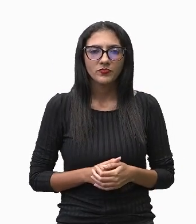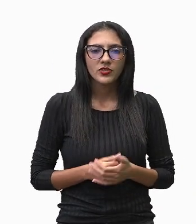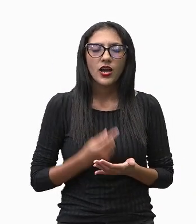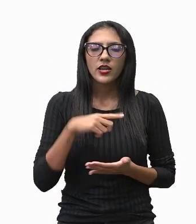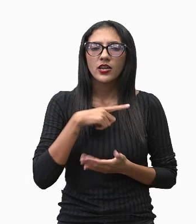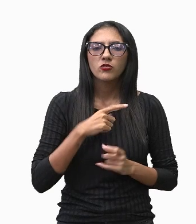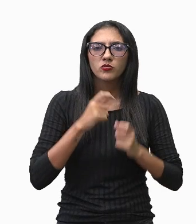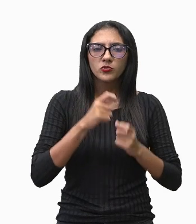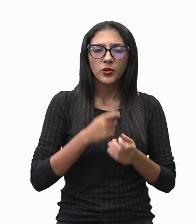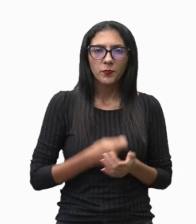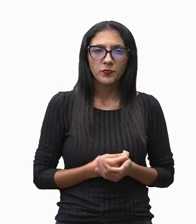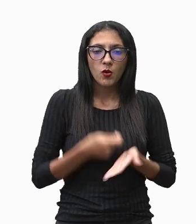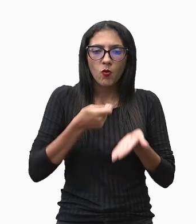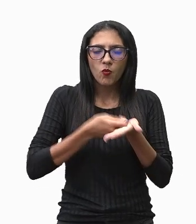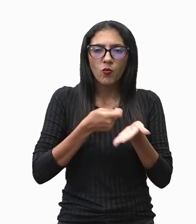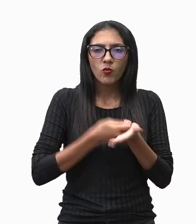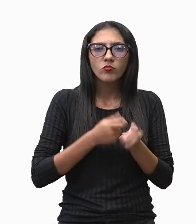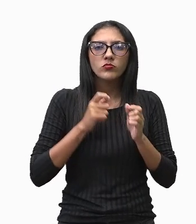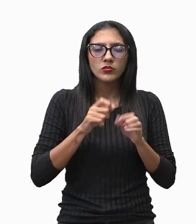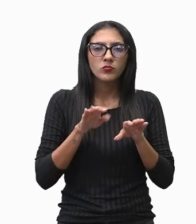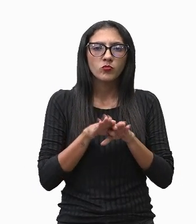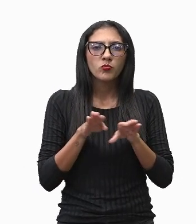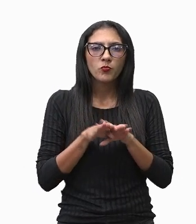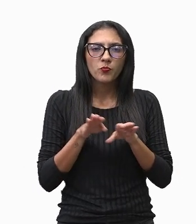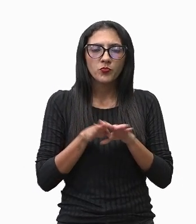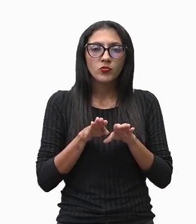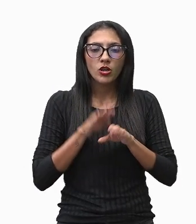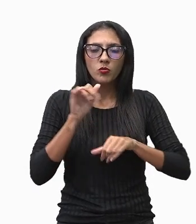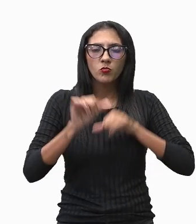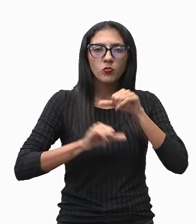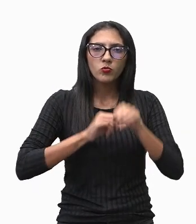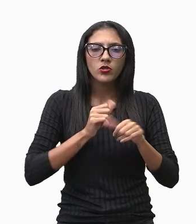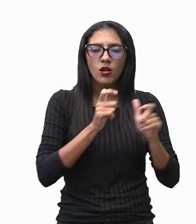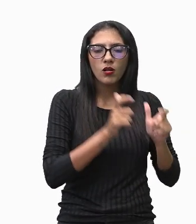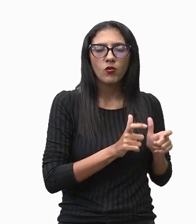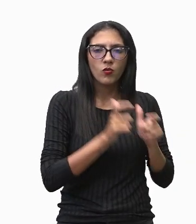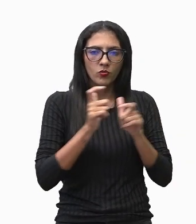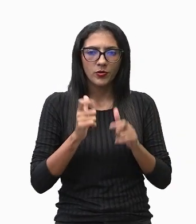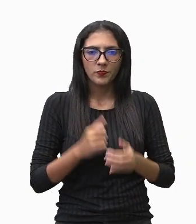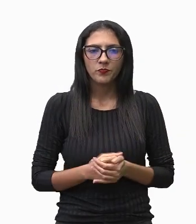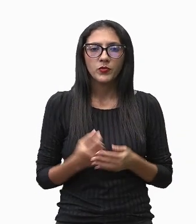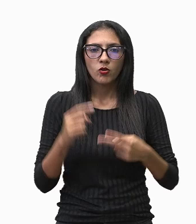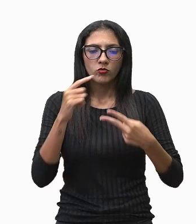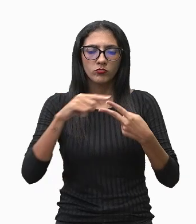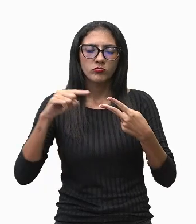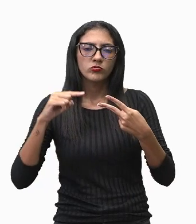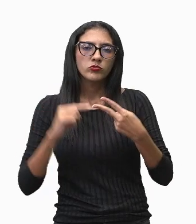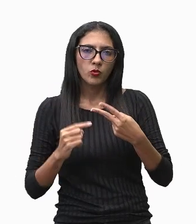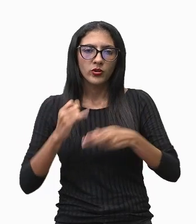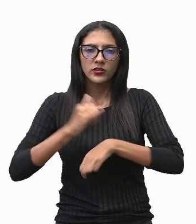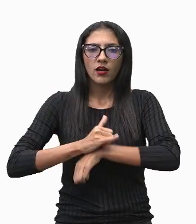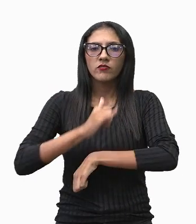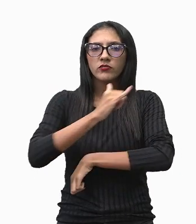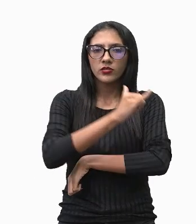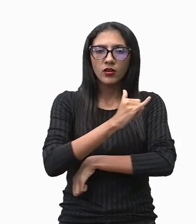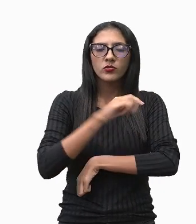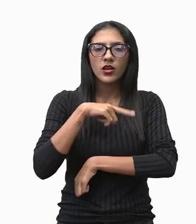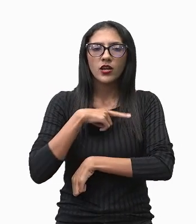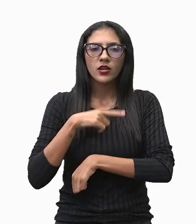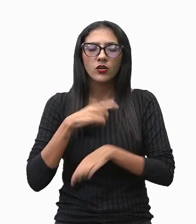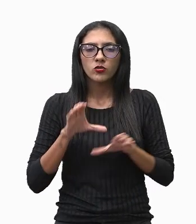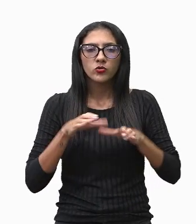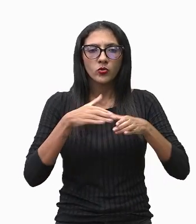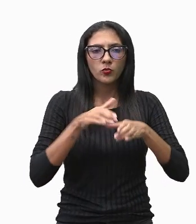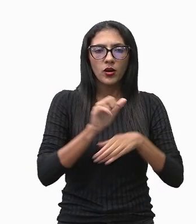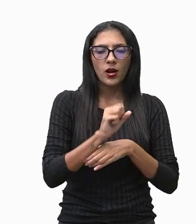impuseram contra-ataque aí aos Estados Unidos. Então, 2 desses aviões eram da American Airlines, né, os